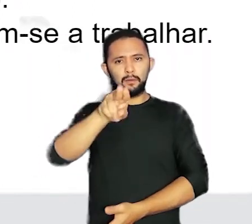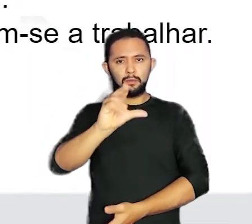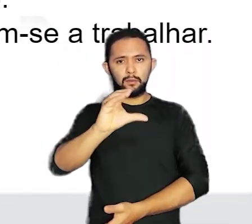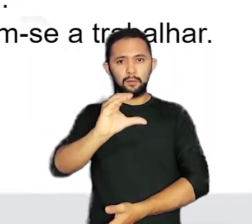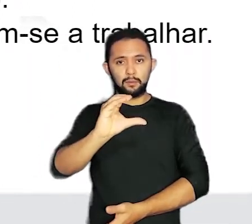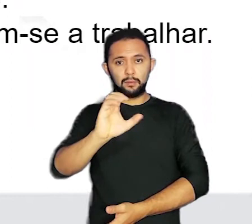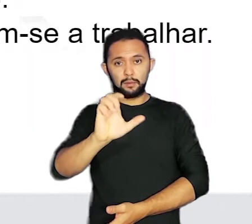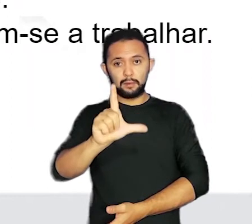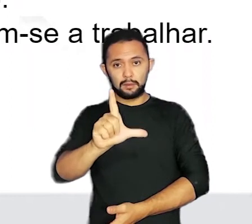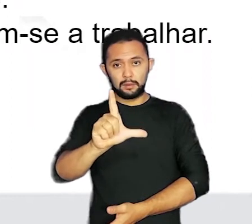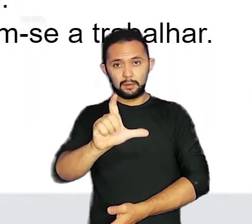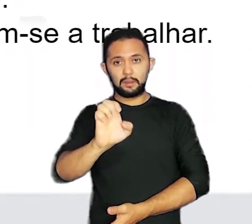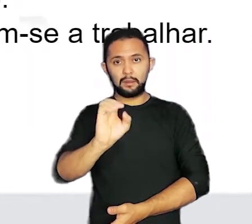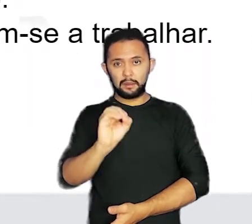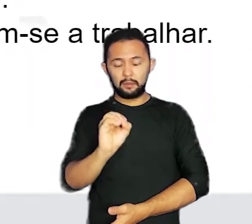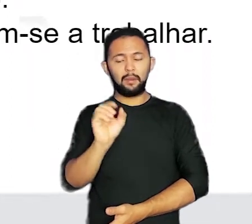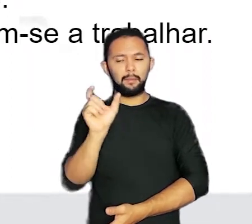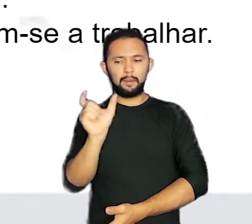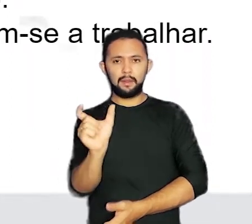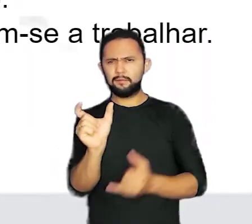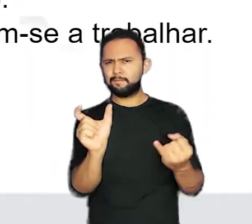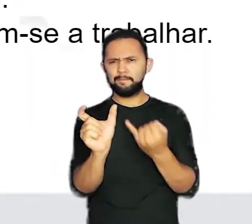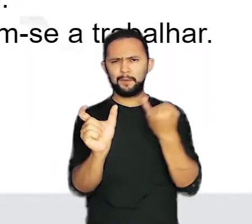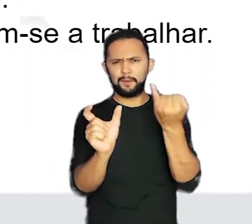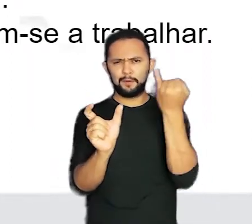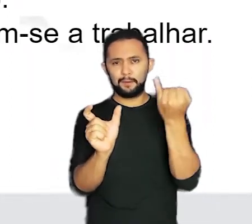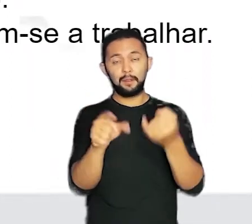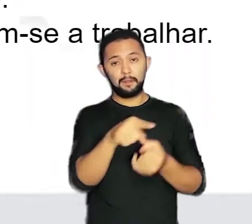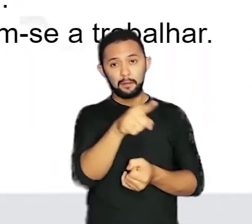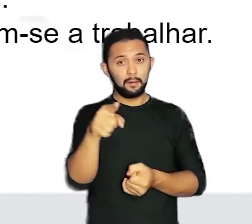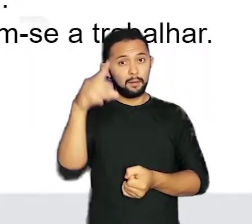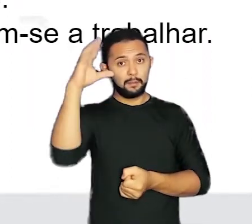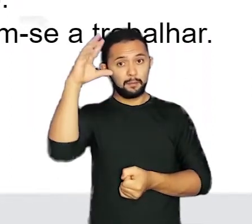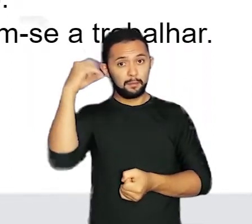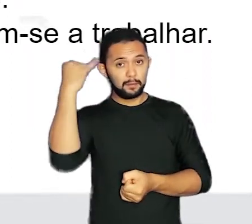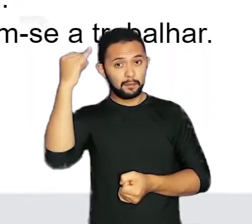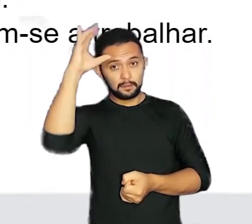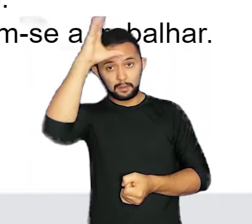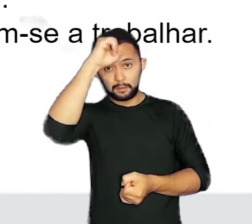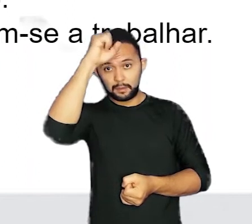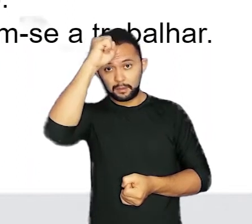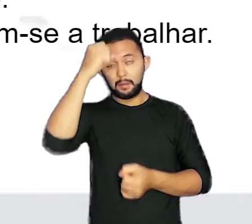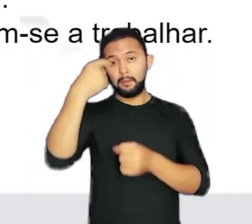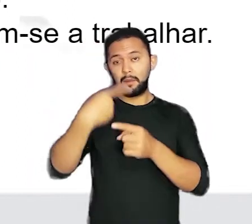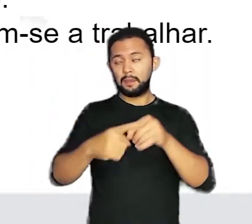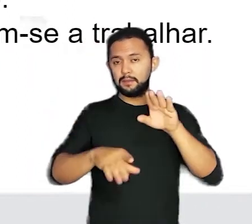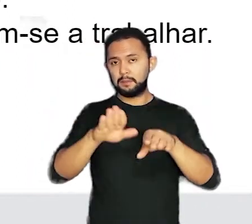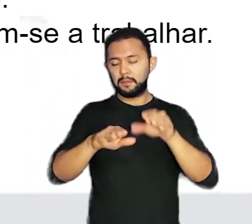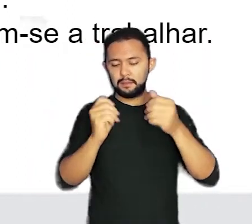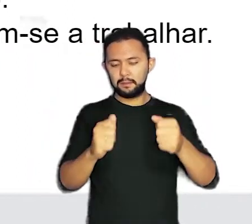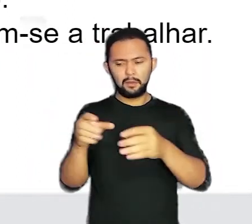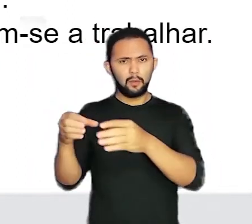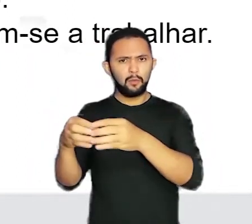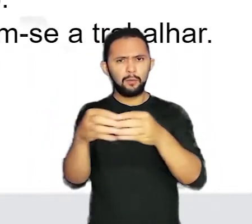bom? Então, o núcleo é a palavra mais importante. Isso é bom que vocês aprendam, porque na hora da classificação do sujeito, nós temos que